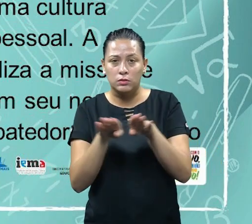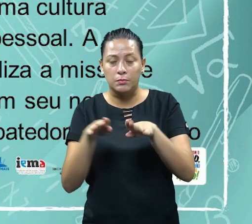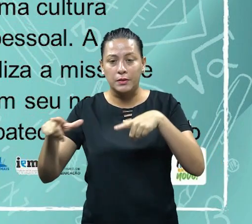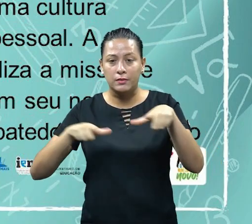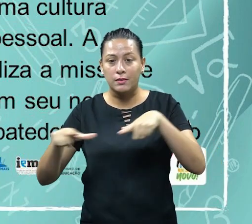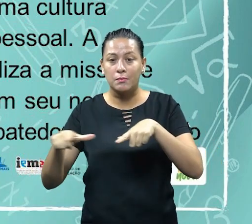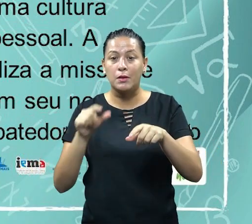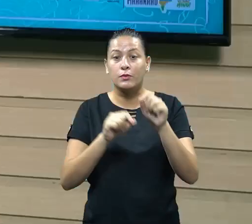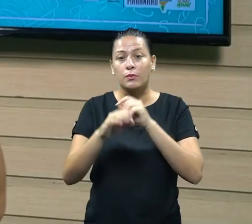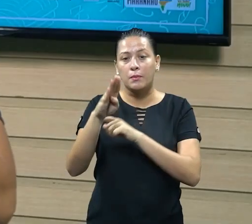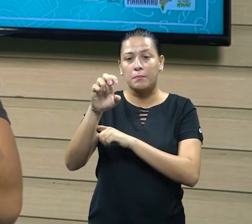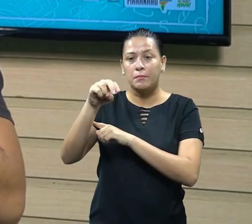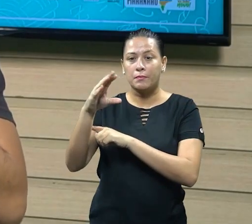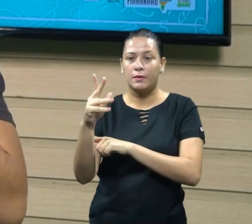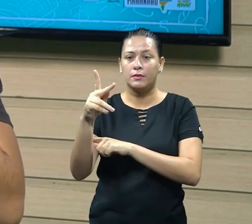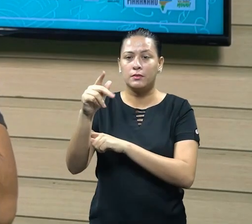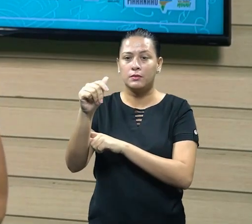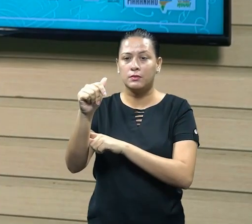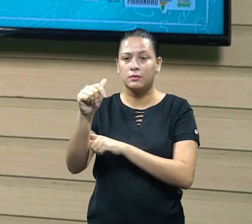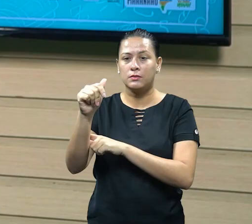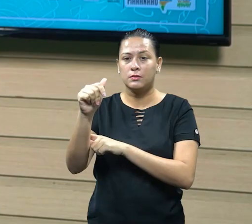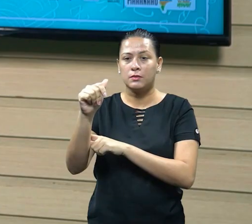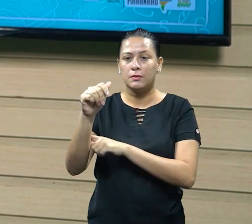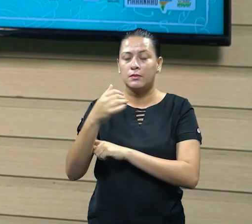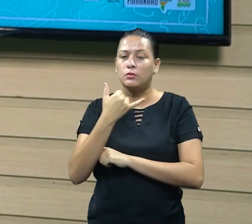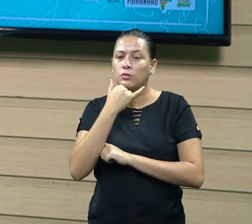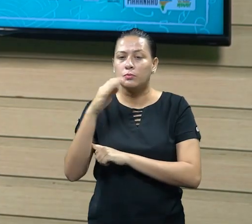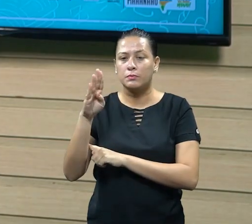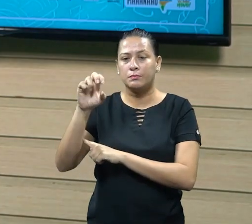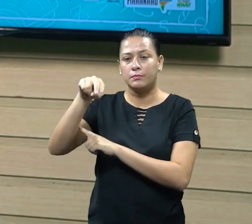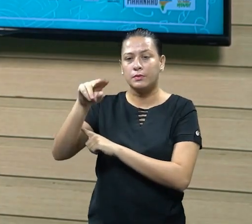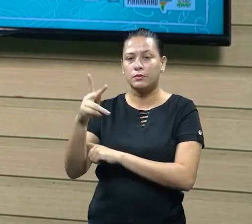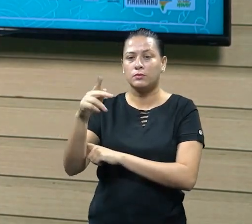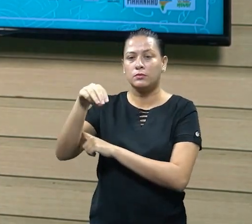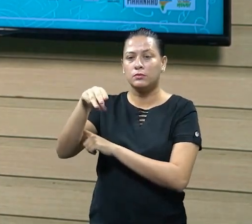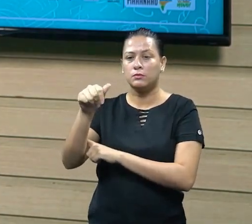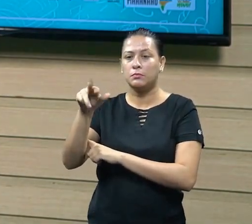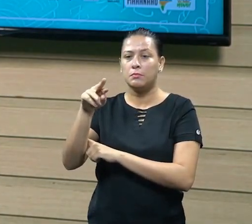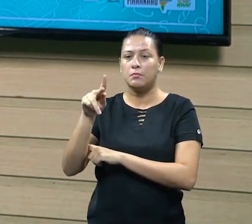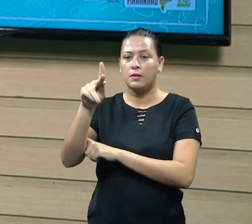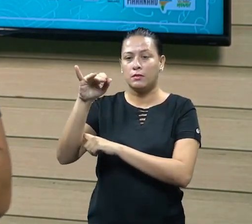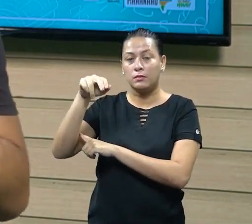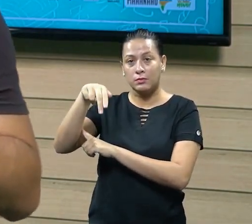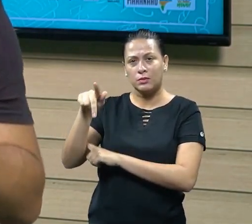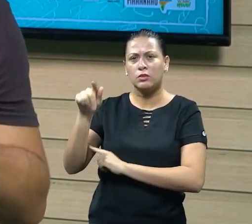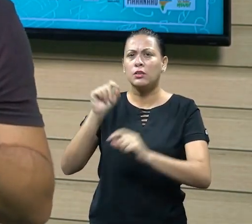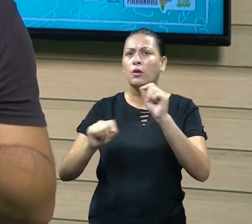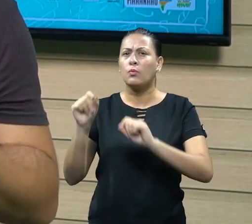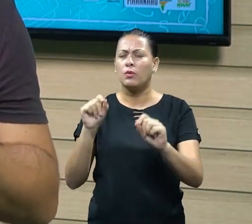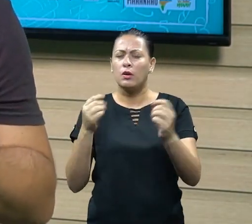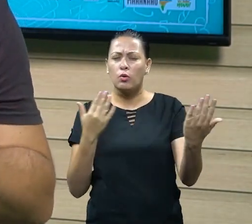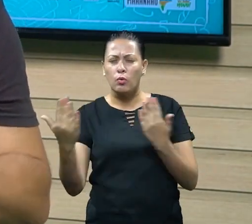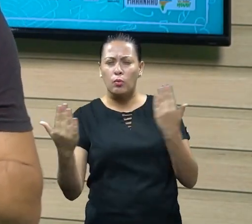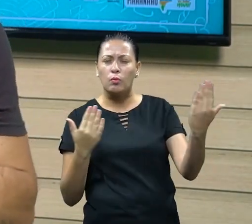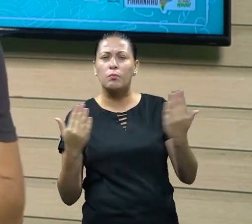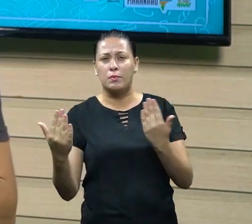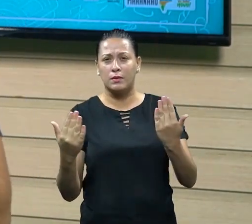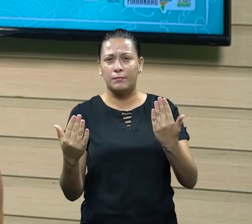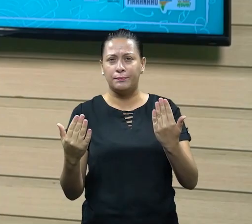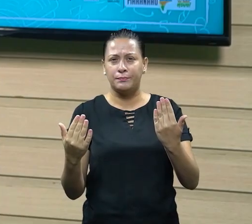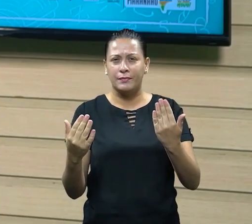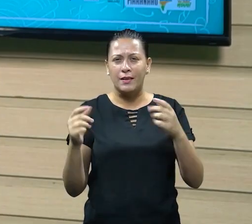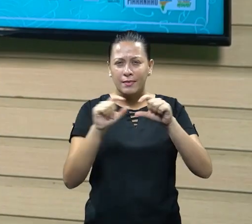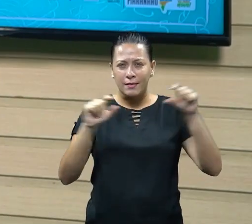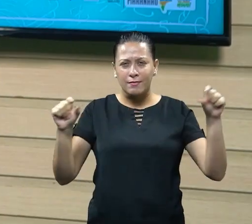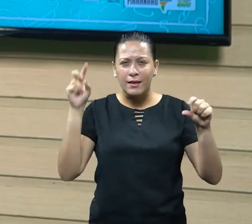um ato comparativo. Você compara as ações da sua empresa com as do concorrente. Não tem aquele ditado que nada se cria, tudo se copia?